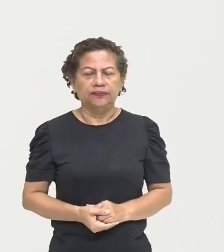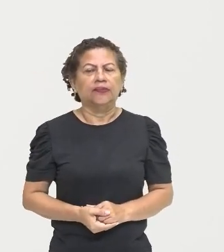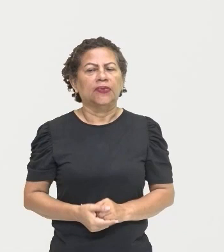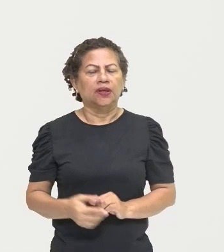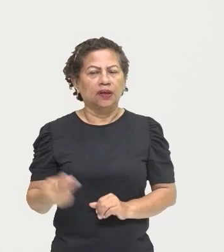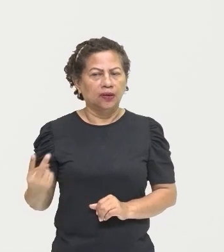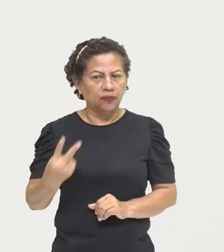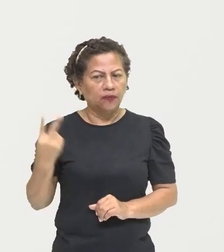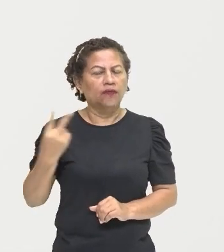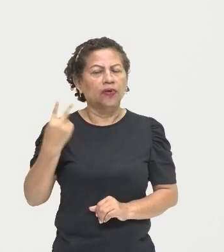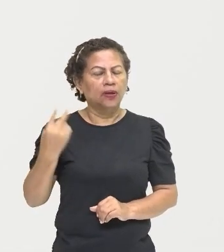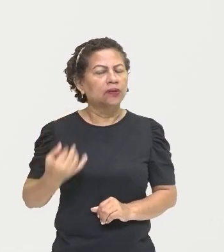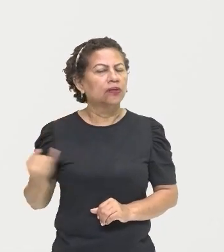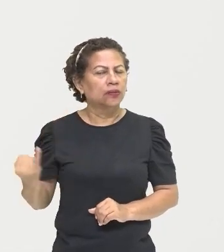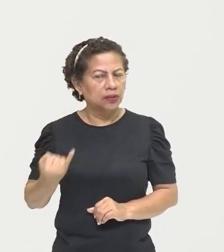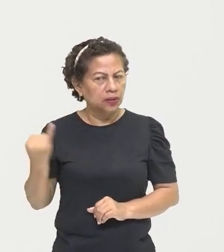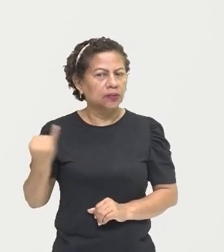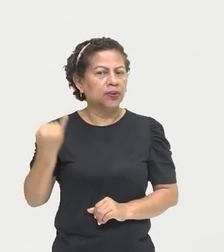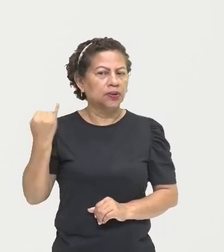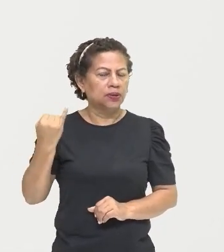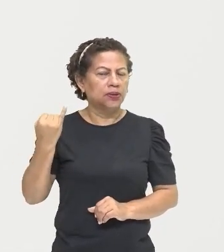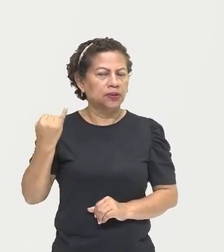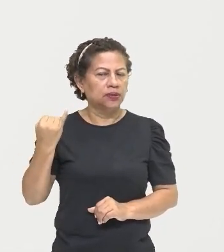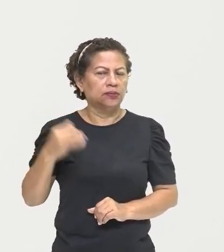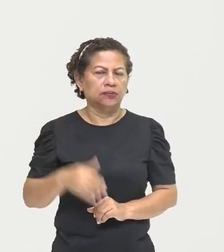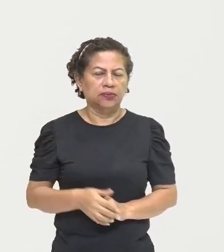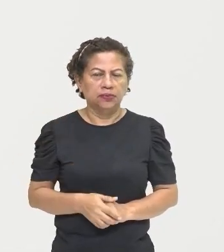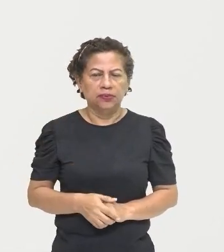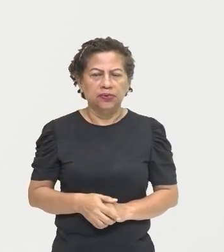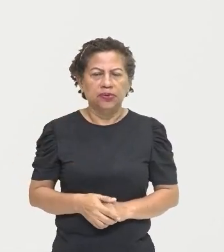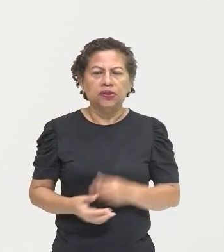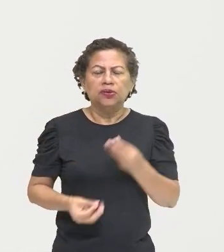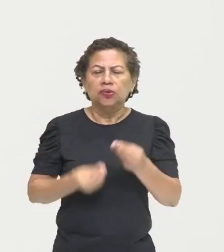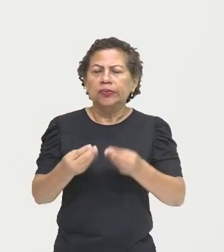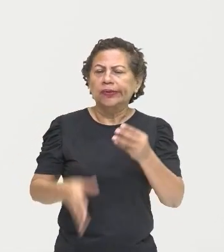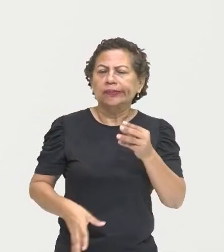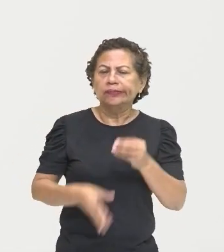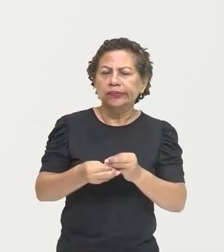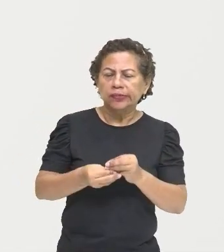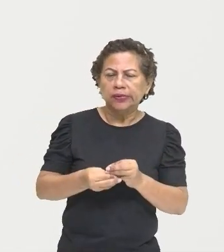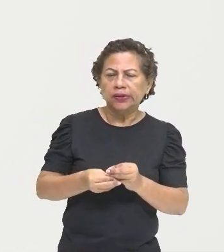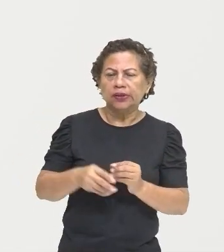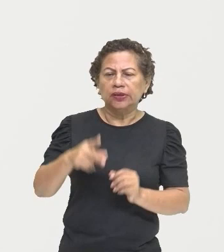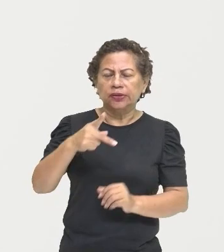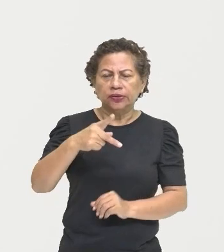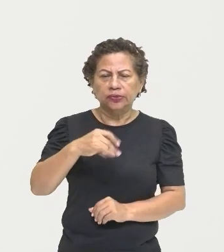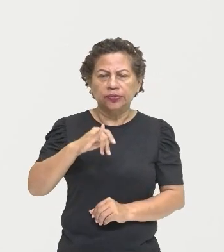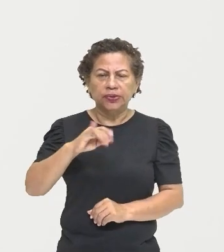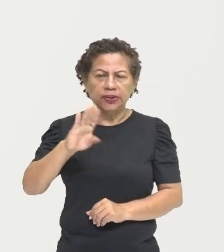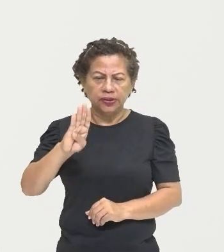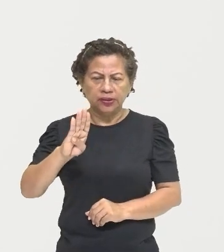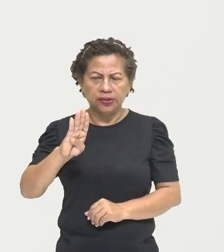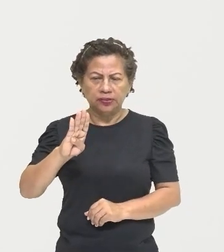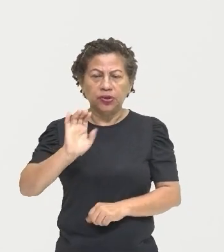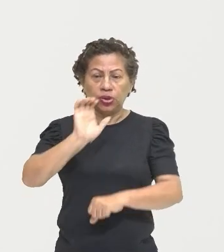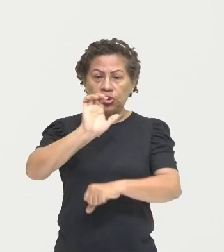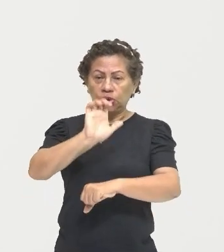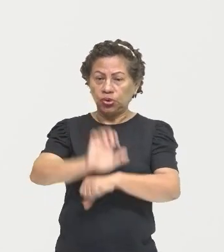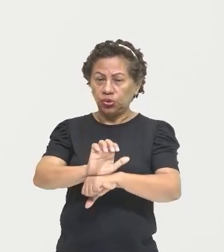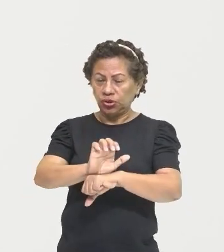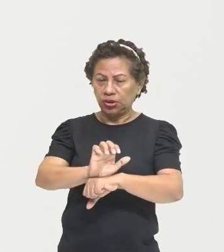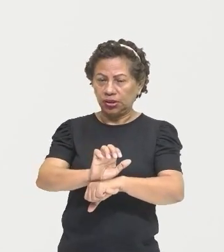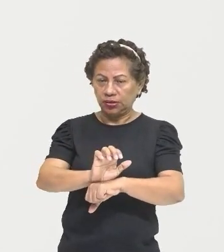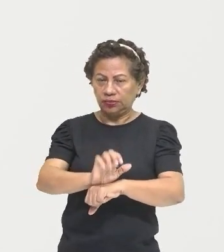valor significativo, tá certo? E como está essa composição do PIB estadual? PIB, tá, turma? Só um parêntese